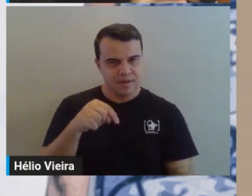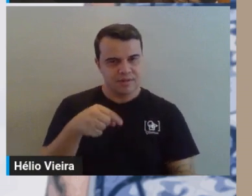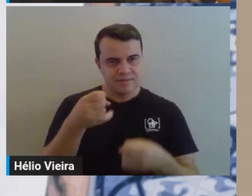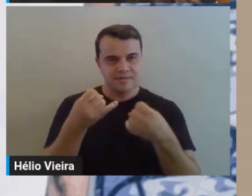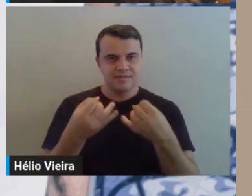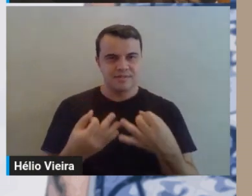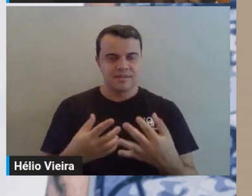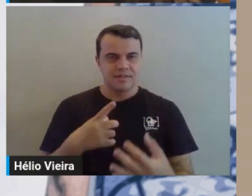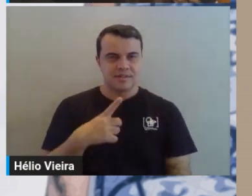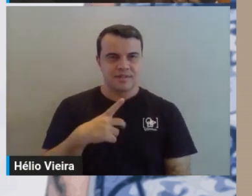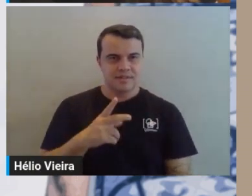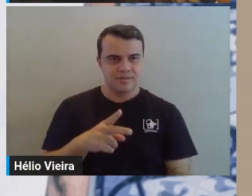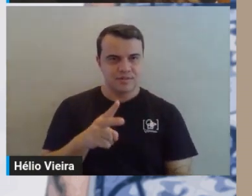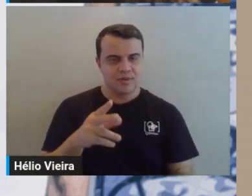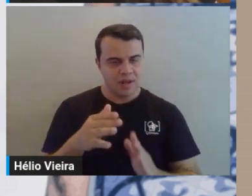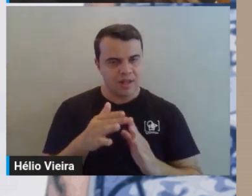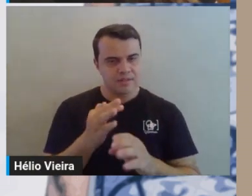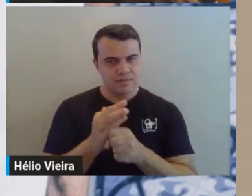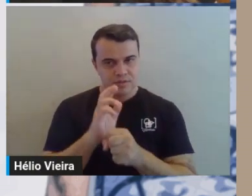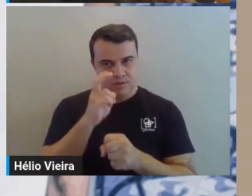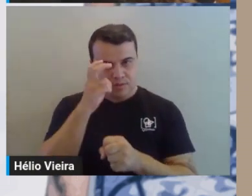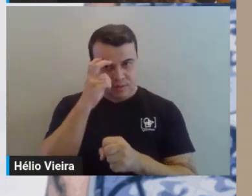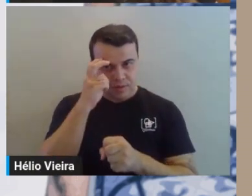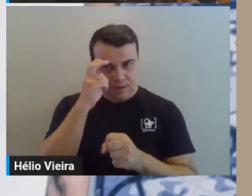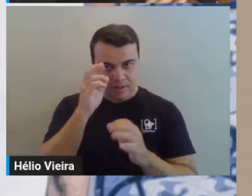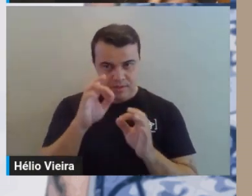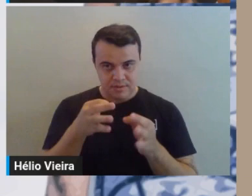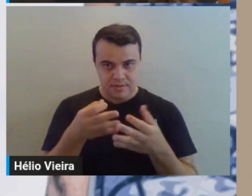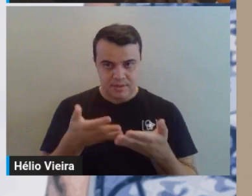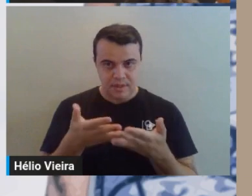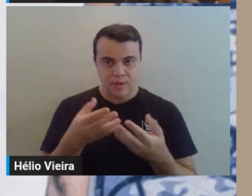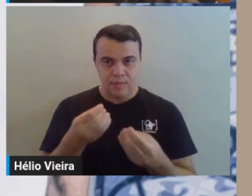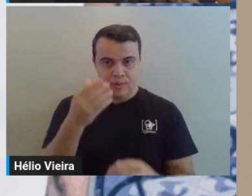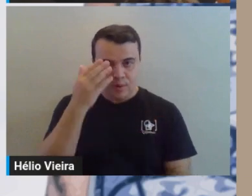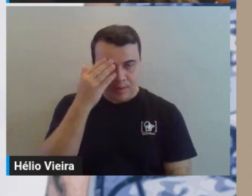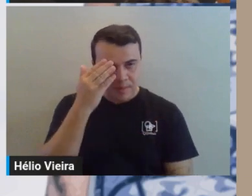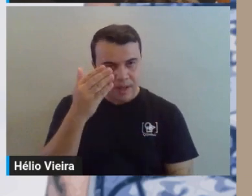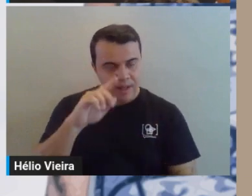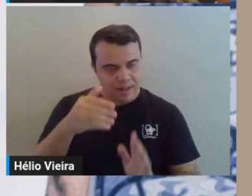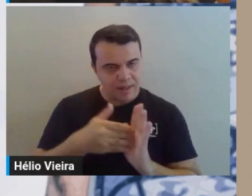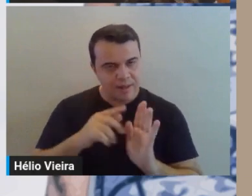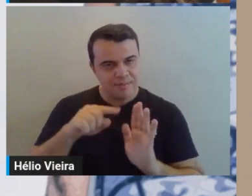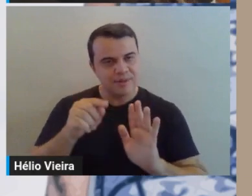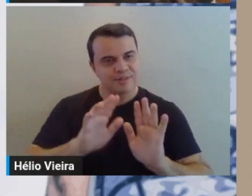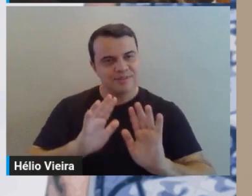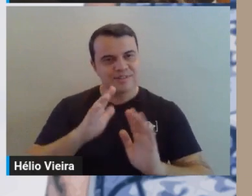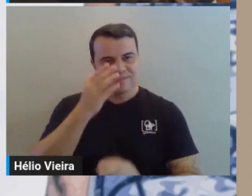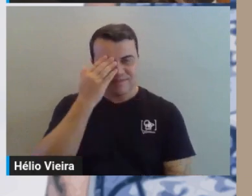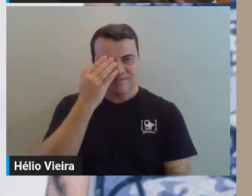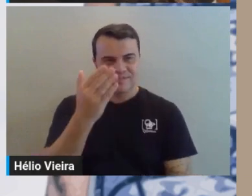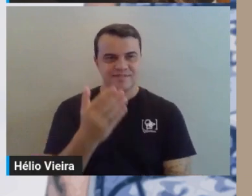comentários e siga a Casa Fiat de Cultura nas redes sociais. Muito obrigada e até o próximo vídeo. Tchau, tchau.